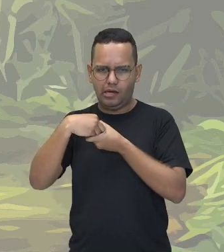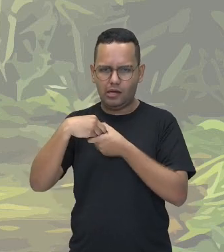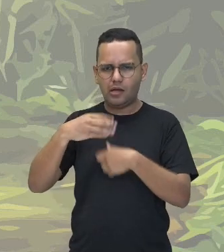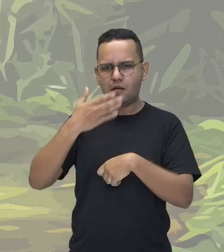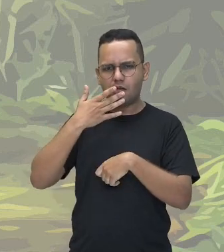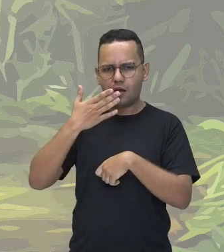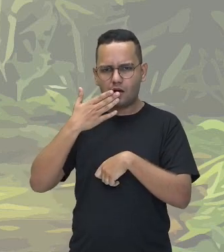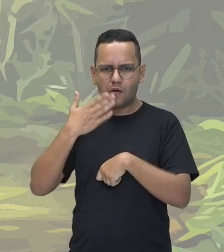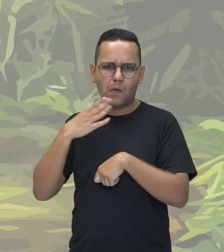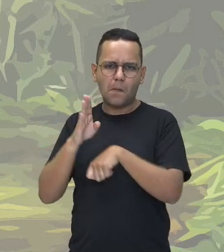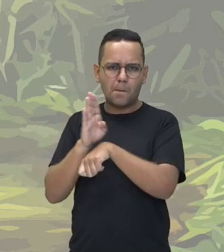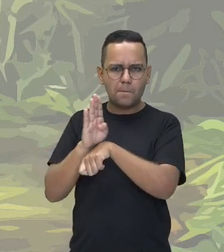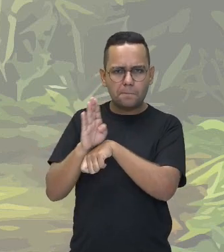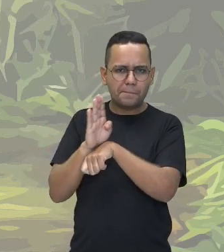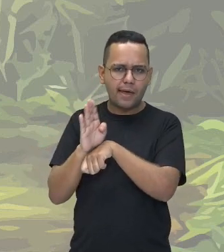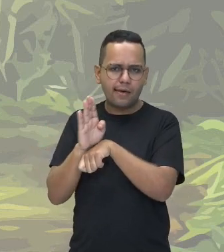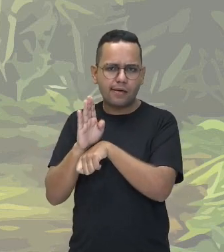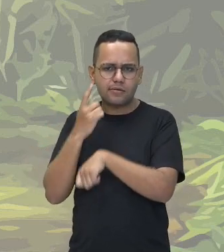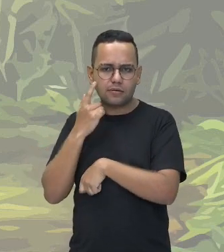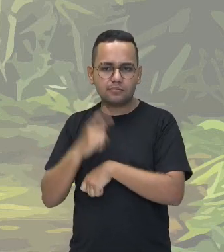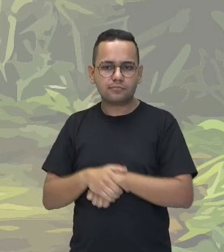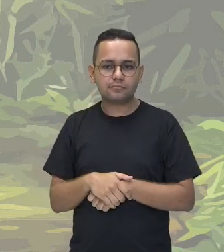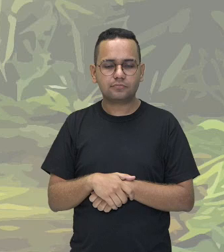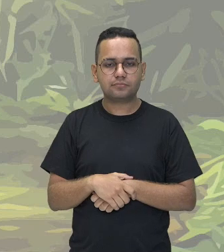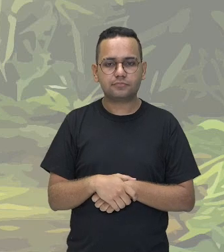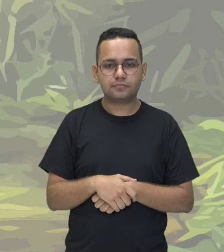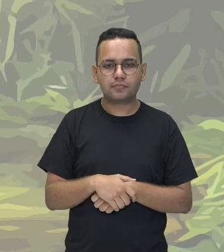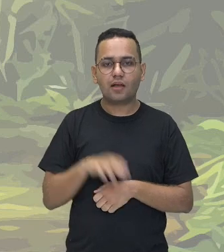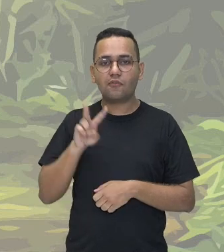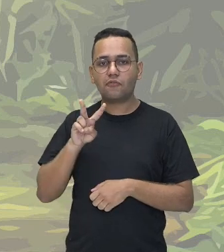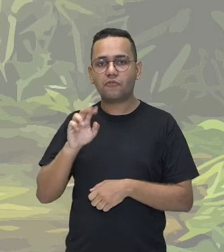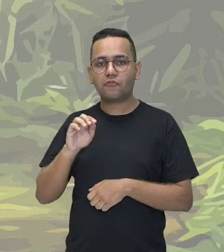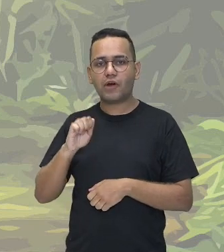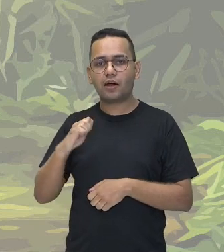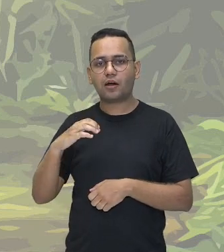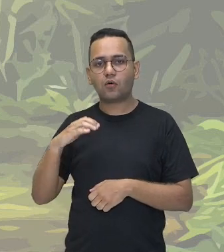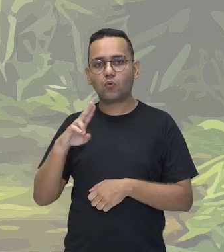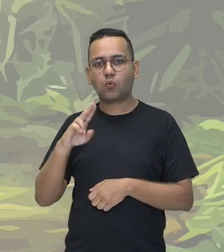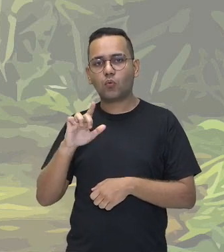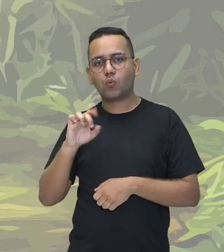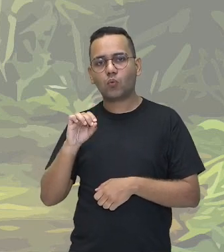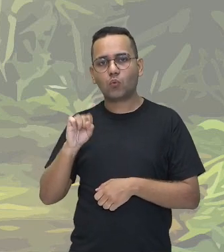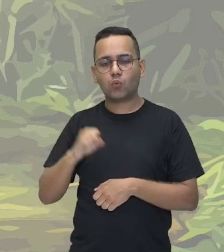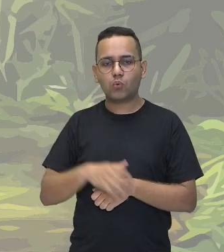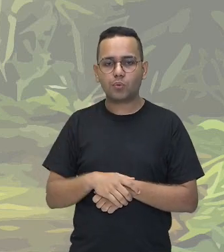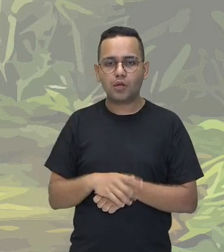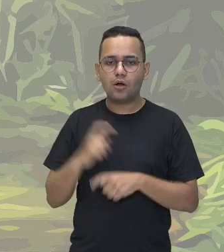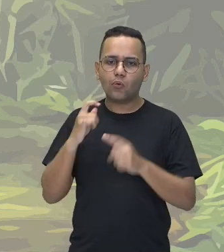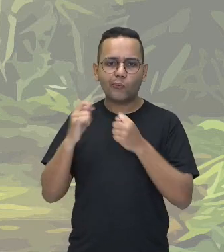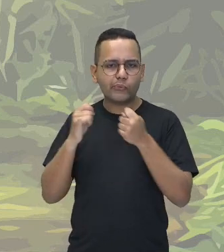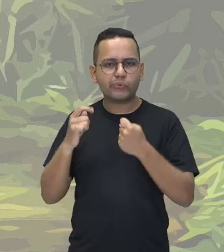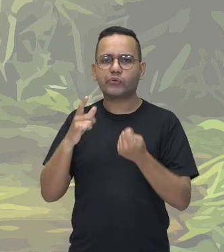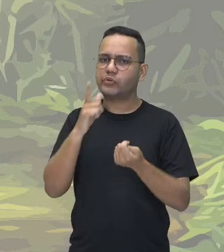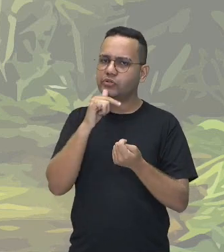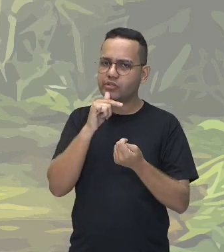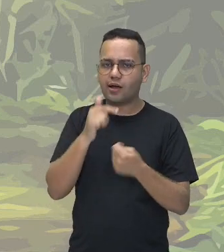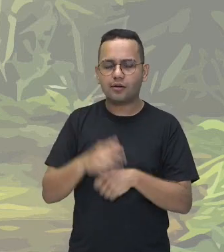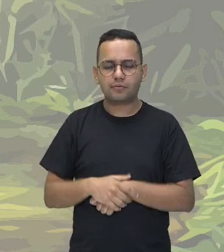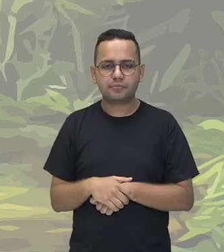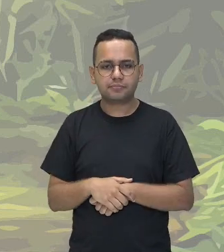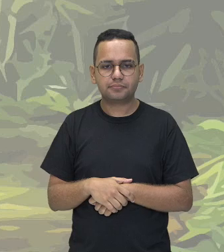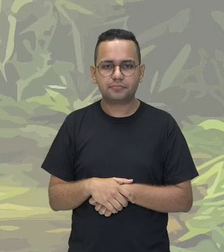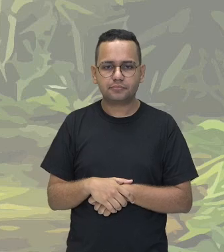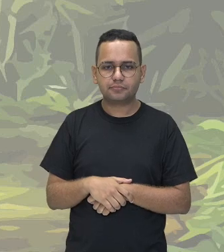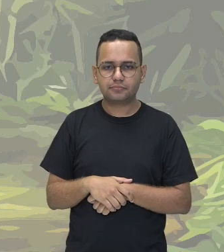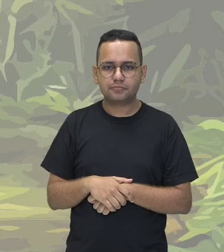todo o volume do citoplasma, que é responsável pelo controle, né, de água ali. E nós temos também